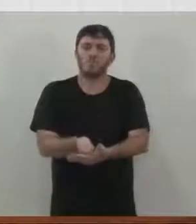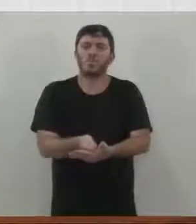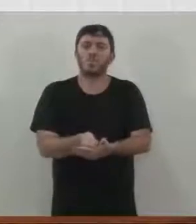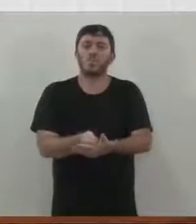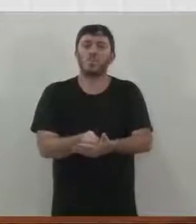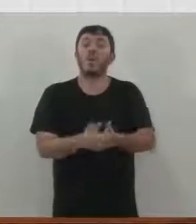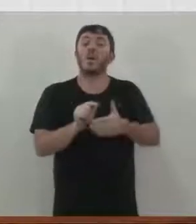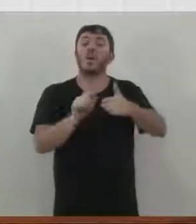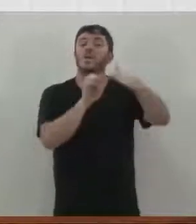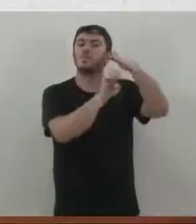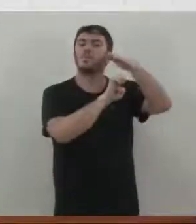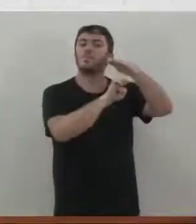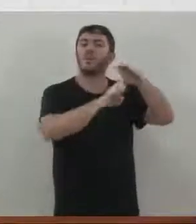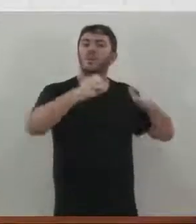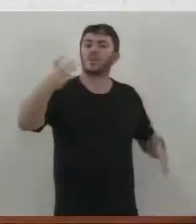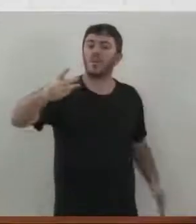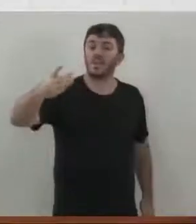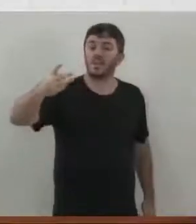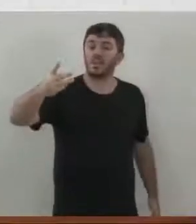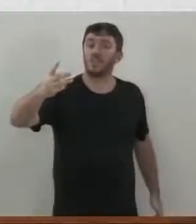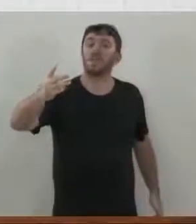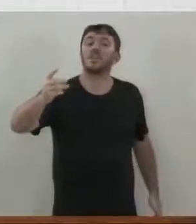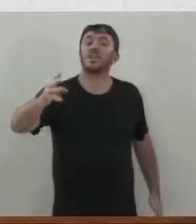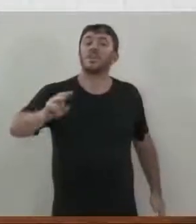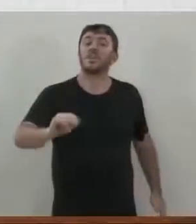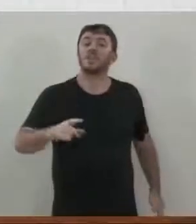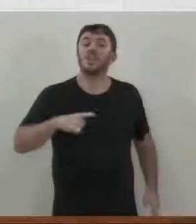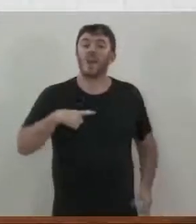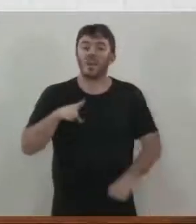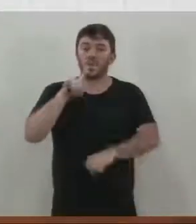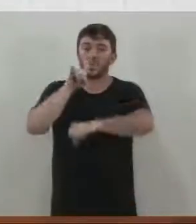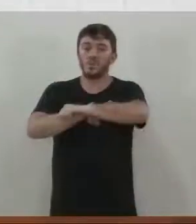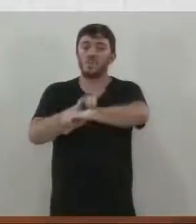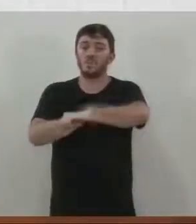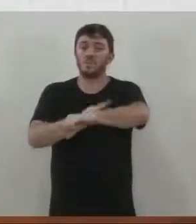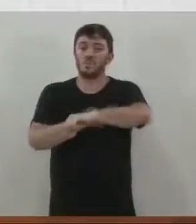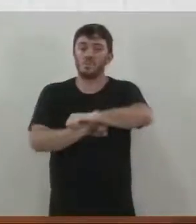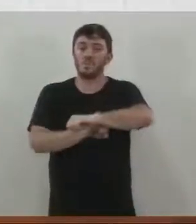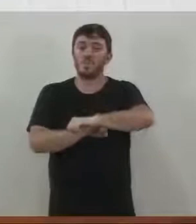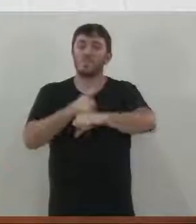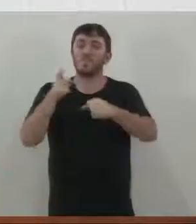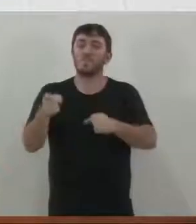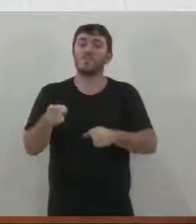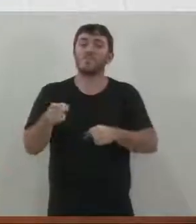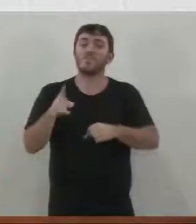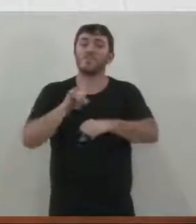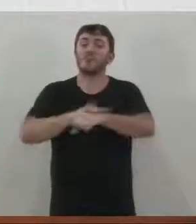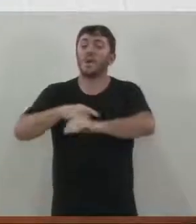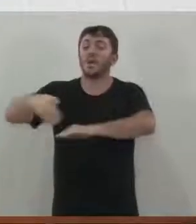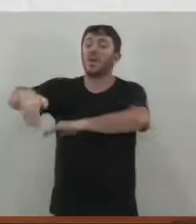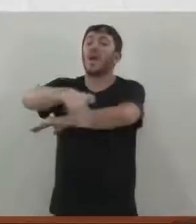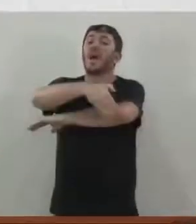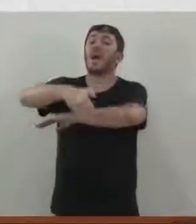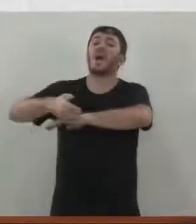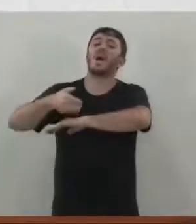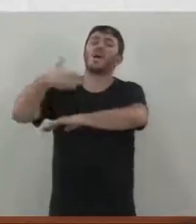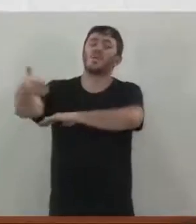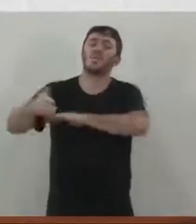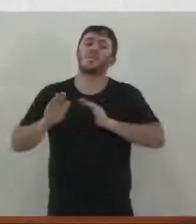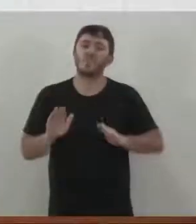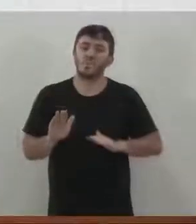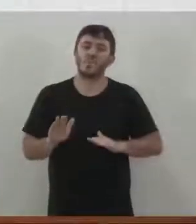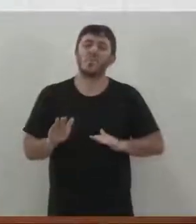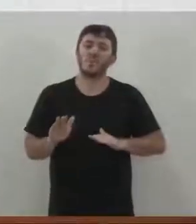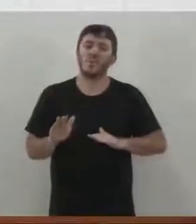empresas terceirizadas, que é os banheiros químicos e ponto de apoio para funcionários que são prestadores de serviços terceirizados